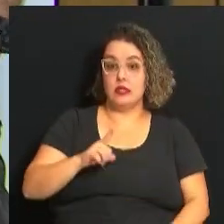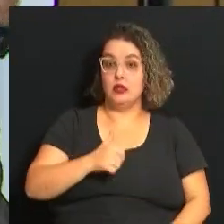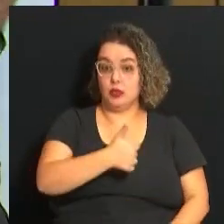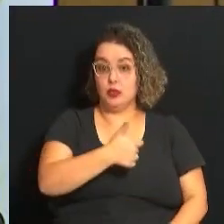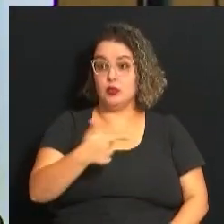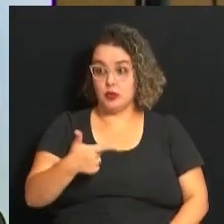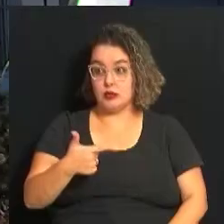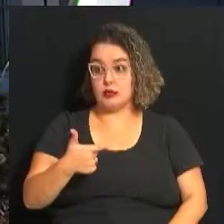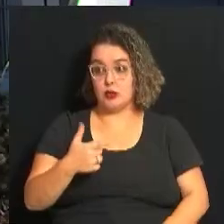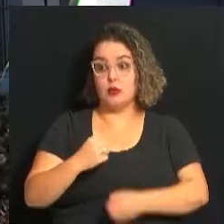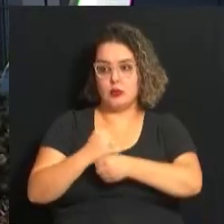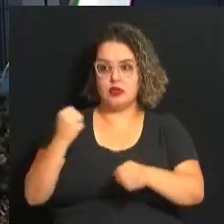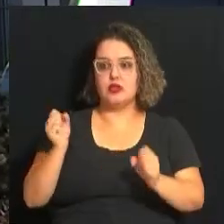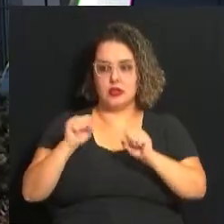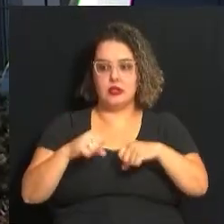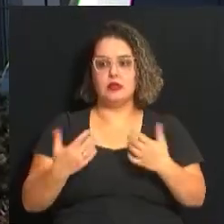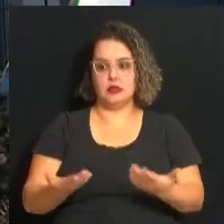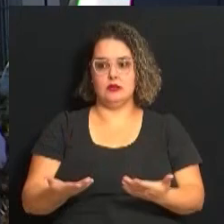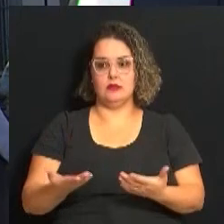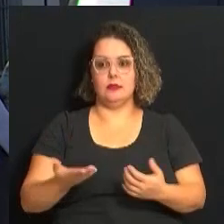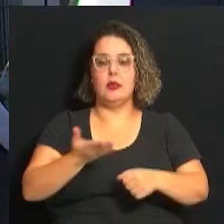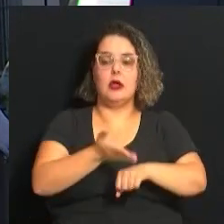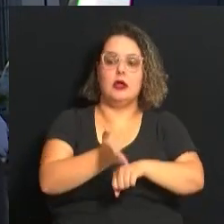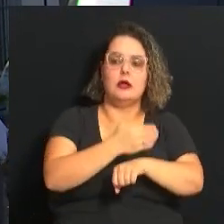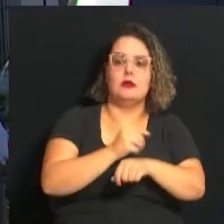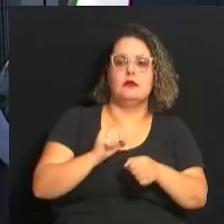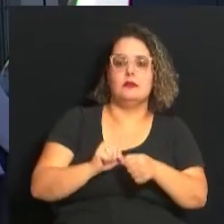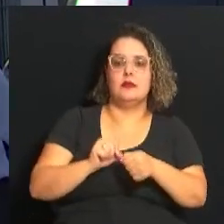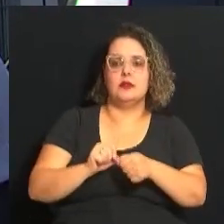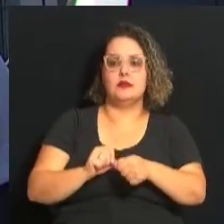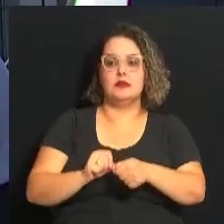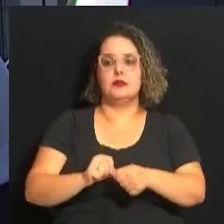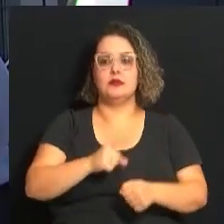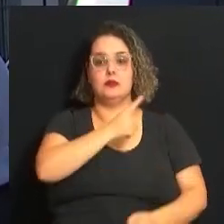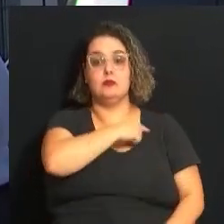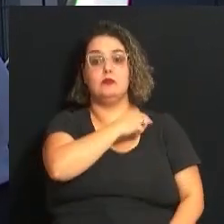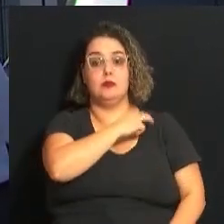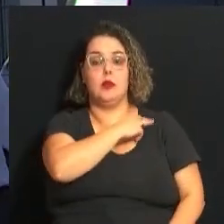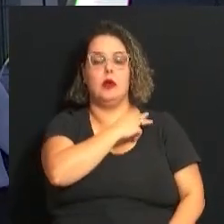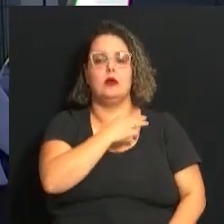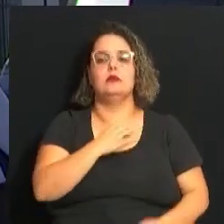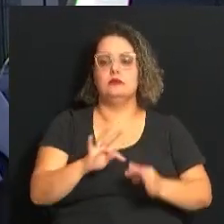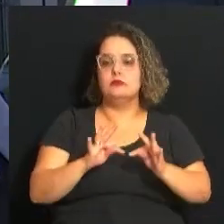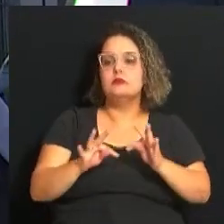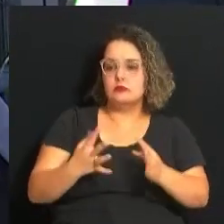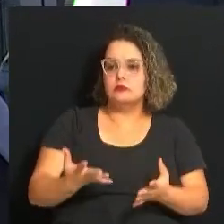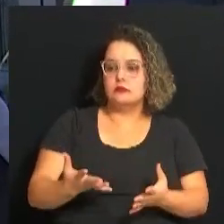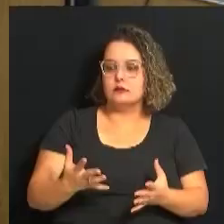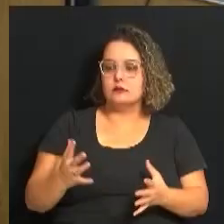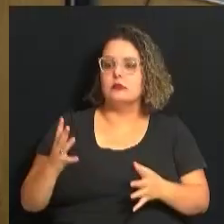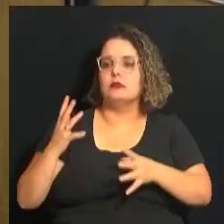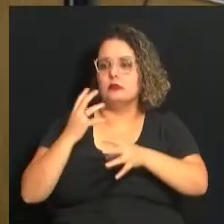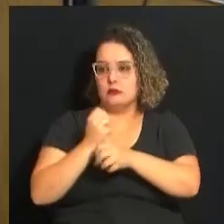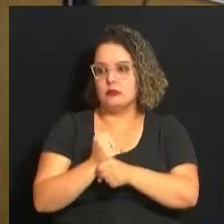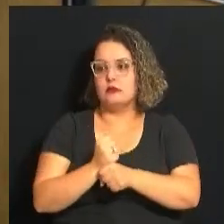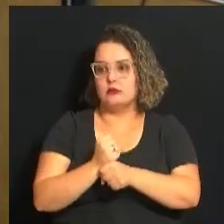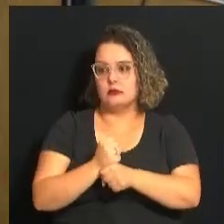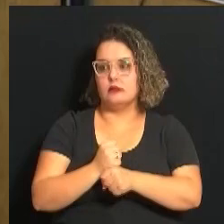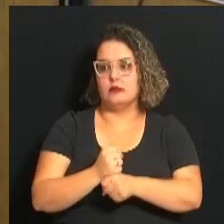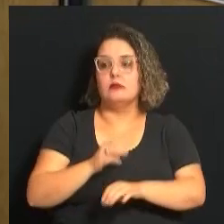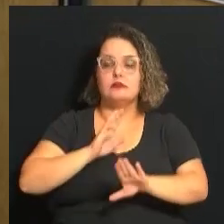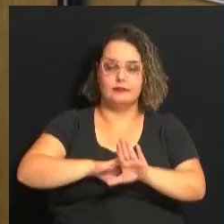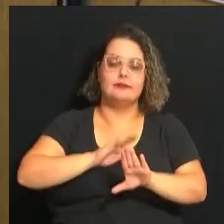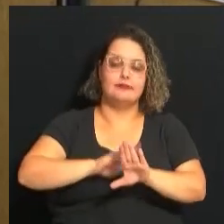como engenheiro sim. E aí antes eu fiz o ensino técnico, então um pouco mais, 5 anos a mais, pode somar aí que eu trabalho, já posso atuar